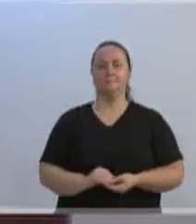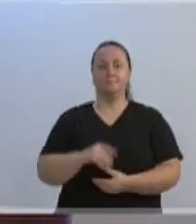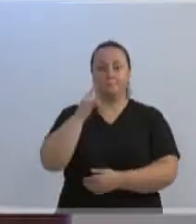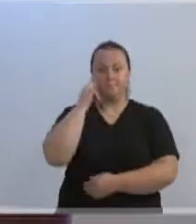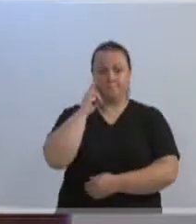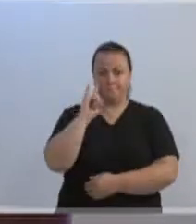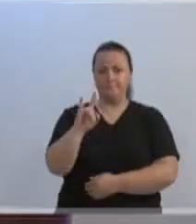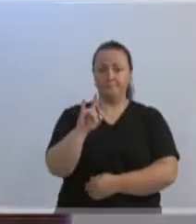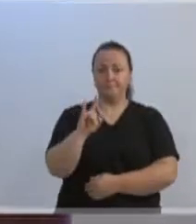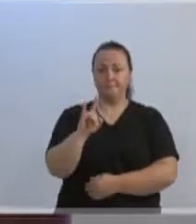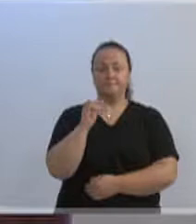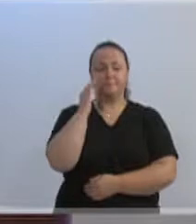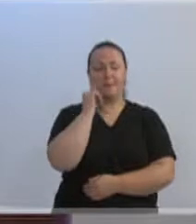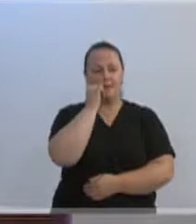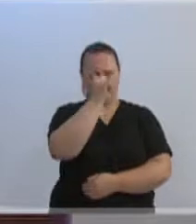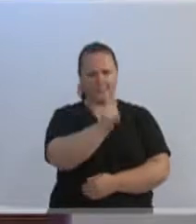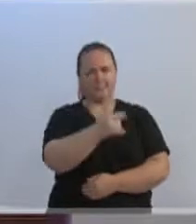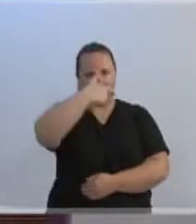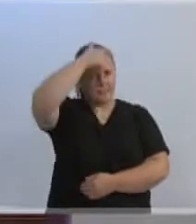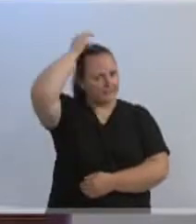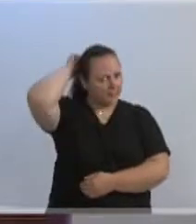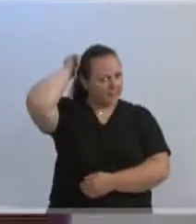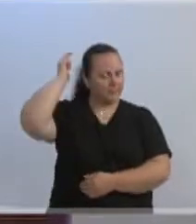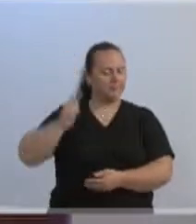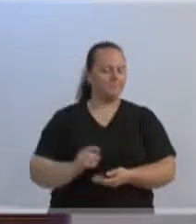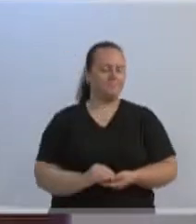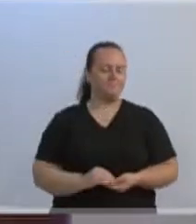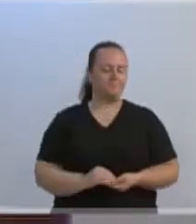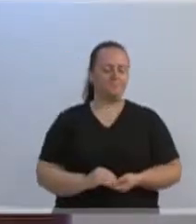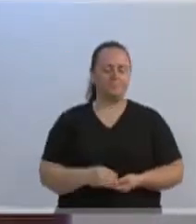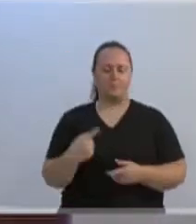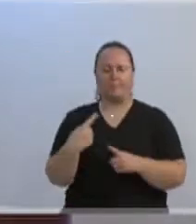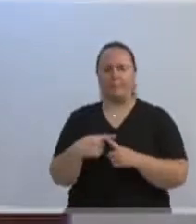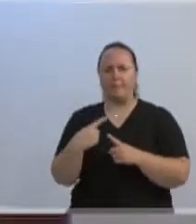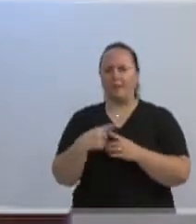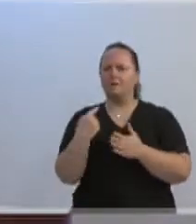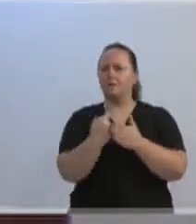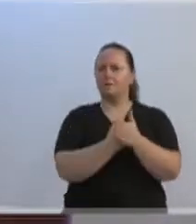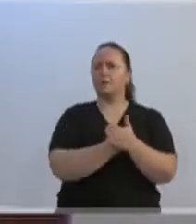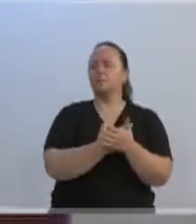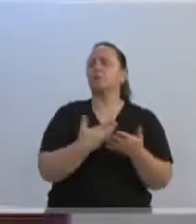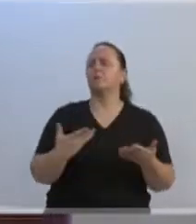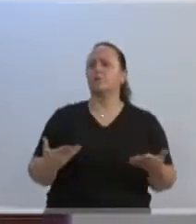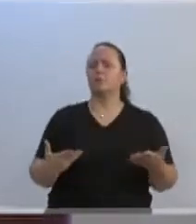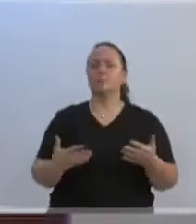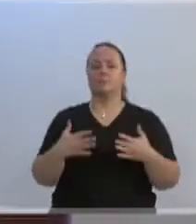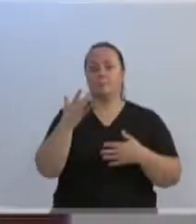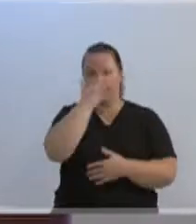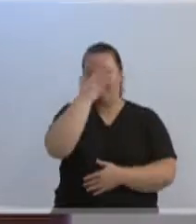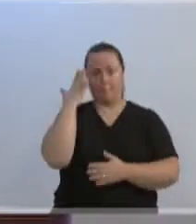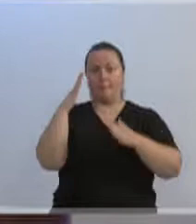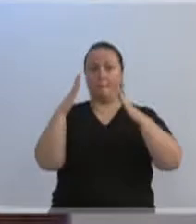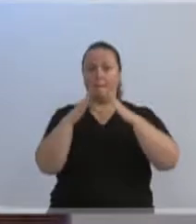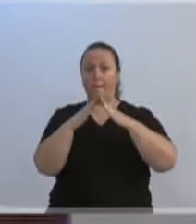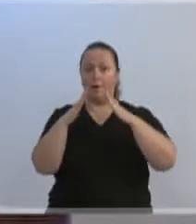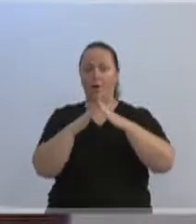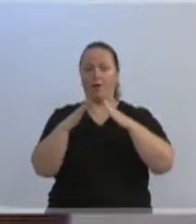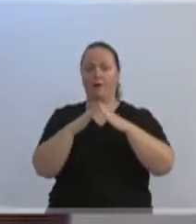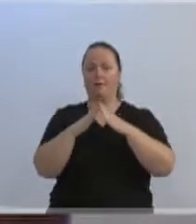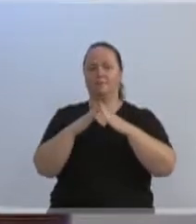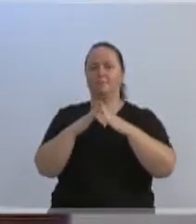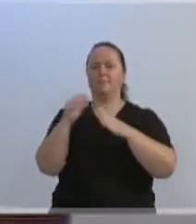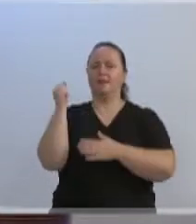me dirigir aqui é o vereador adriano onde ele perguntou o que a diferença entre moradores da alameda e de outras